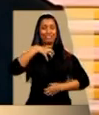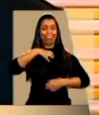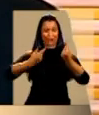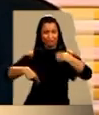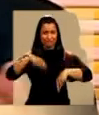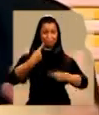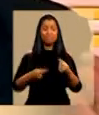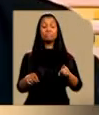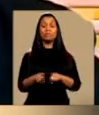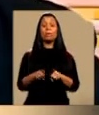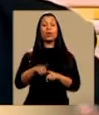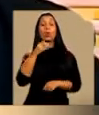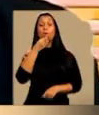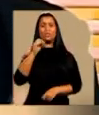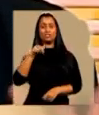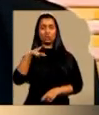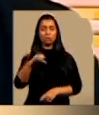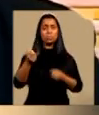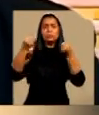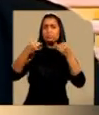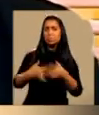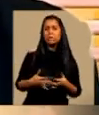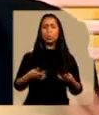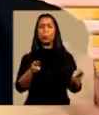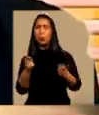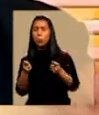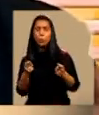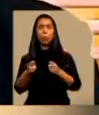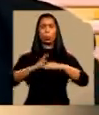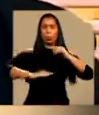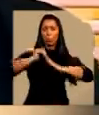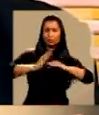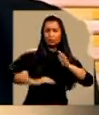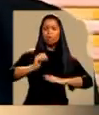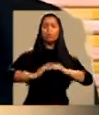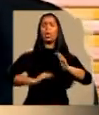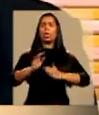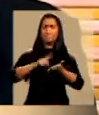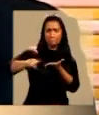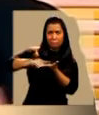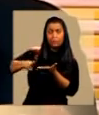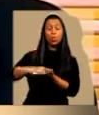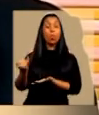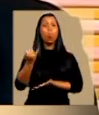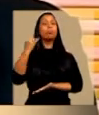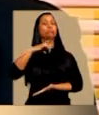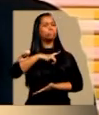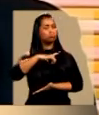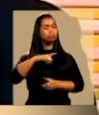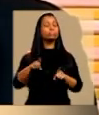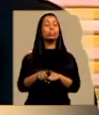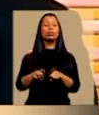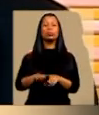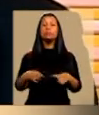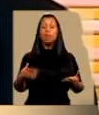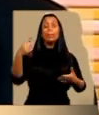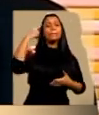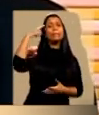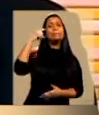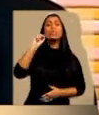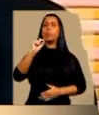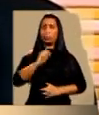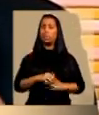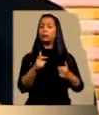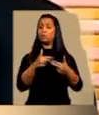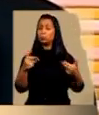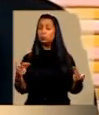parte emocional. E como o Diego, falando em questões de controle, até sendo um profissional da área de aplicativos, isso é muito importante também. É, pensando